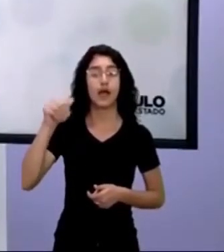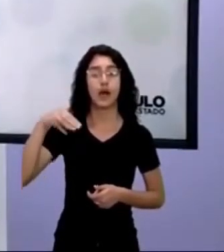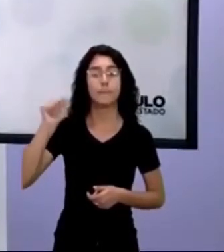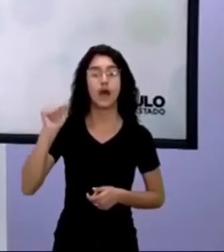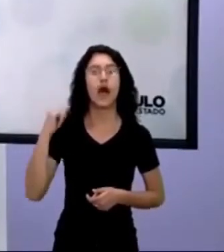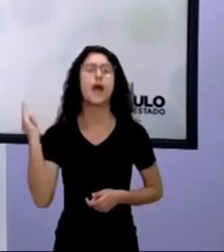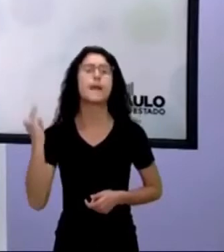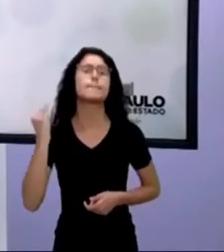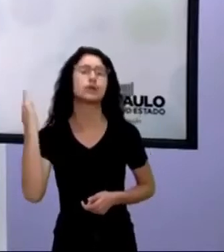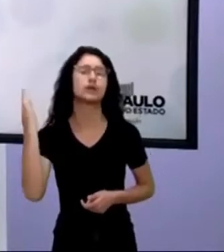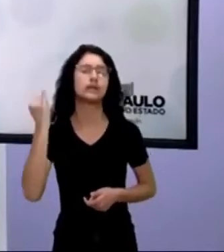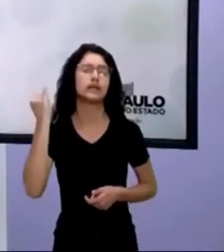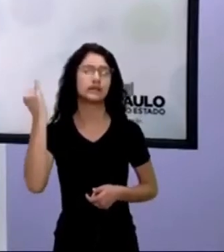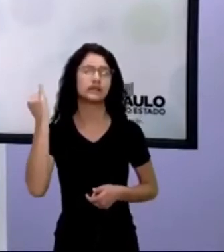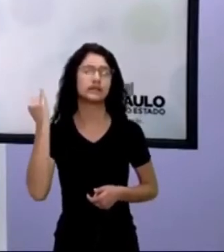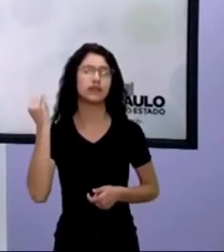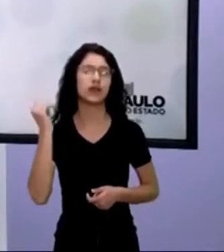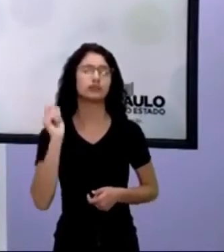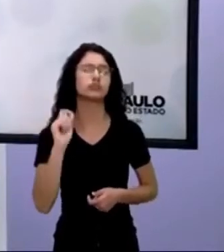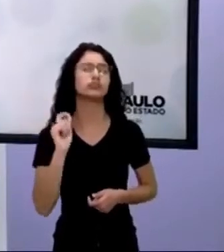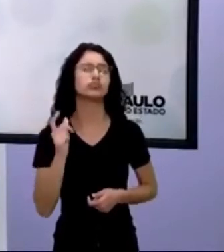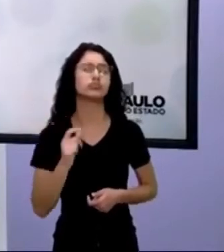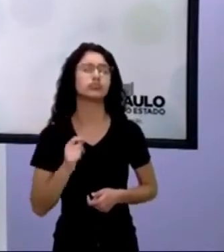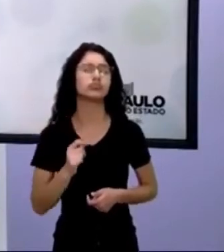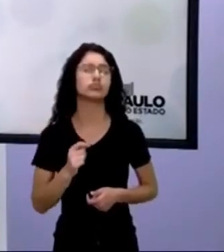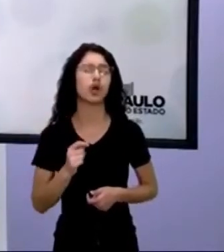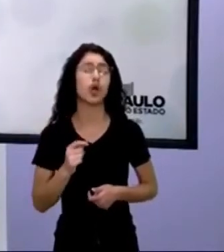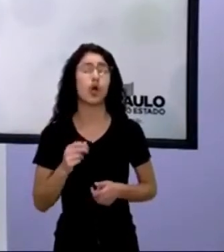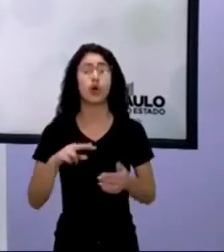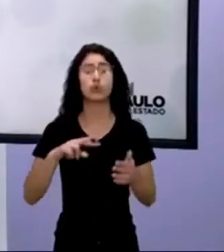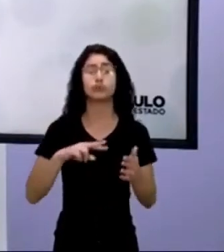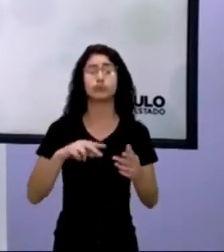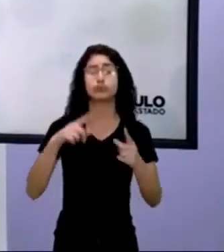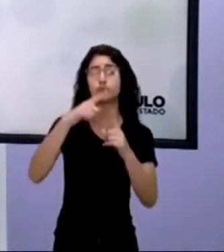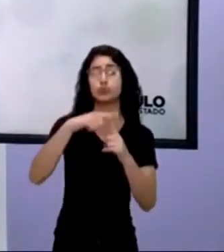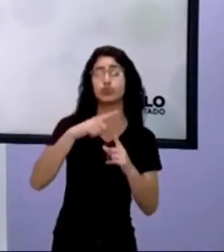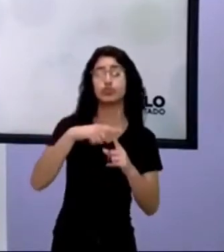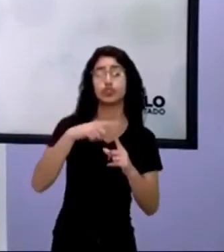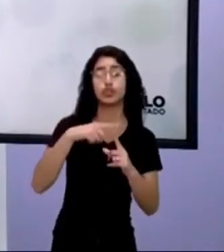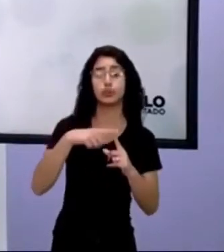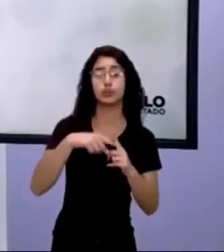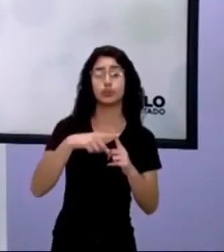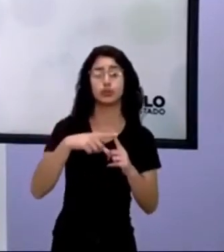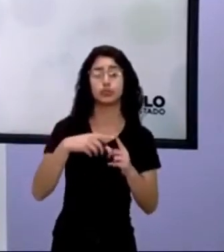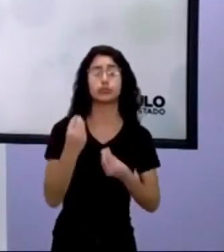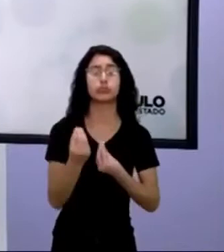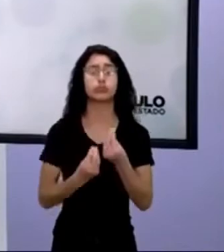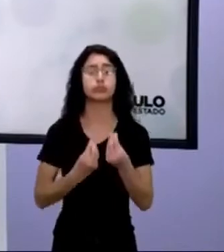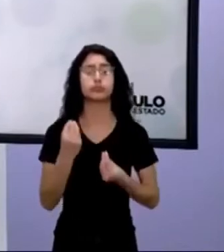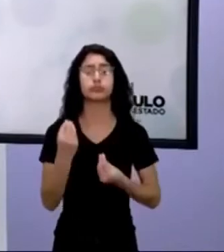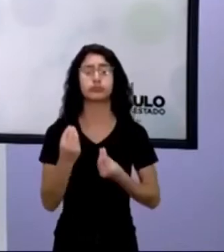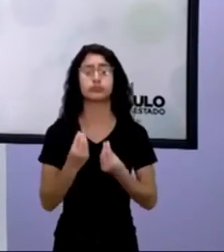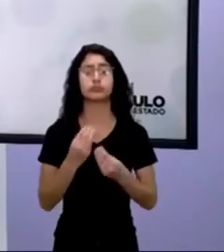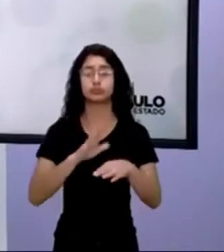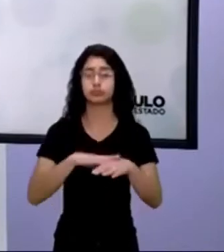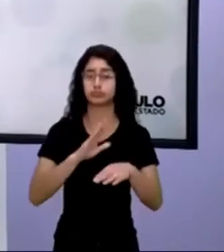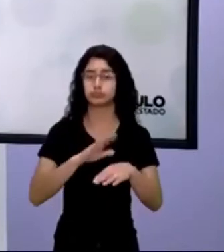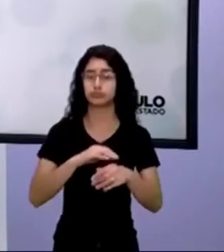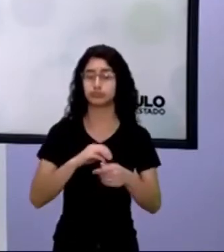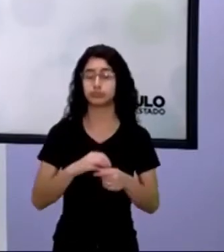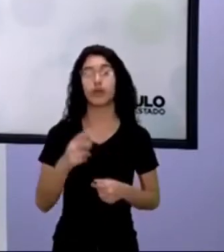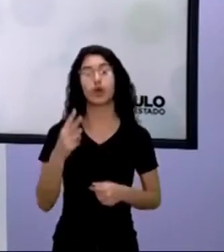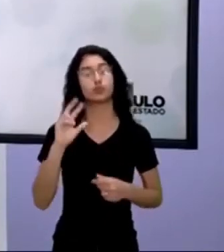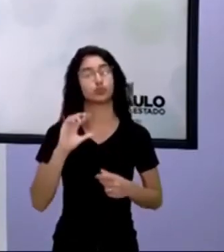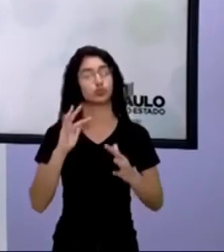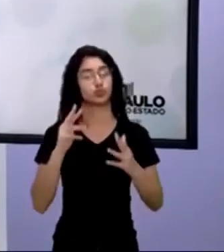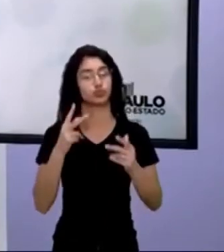radioativo, quais são os tipos de radiações, quais são mais penetrantes ou não, tá? Tudo isso aí vocês vão ver na aula